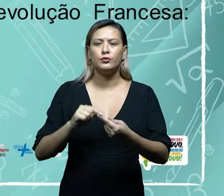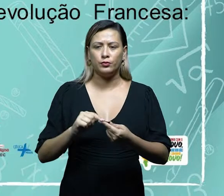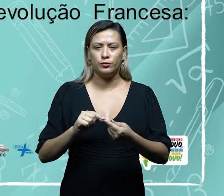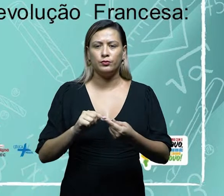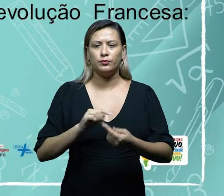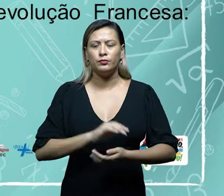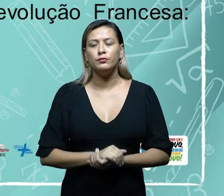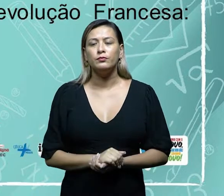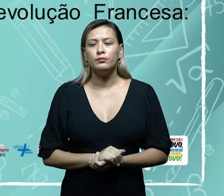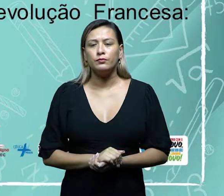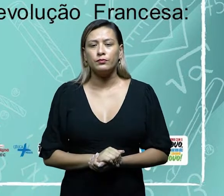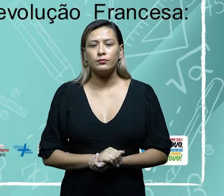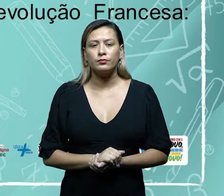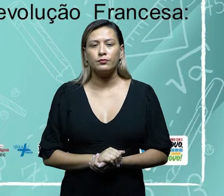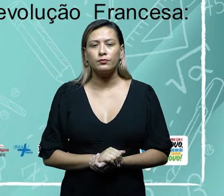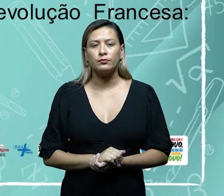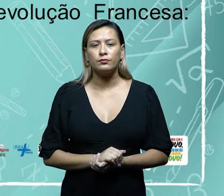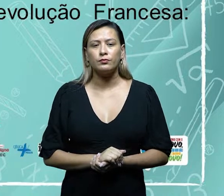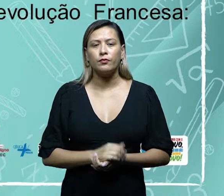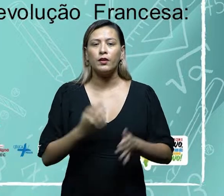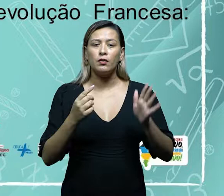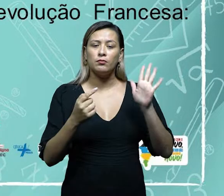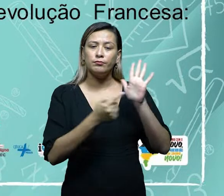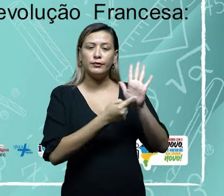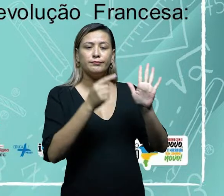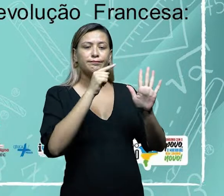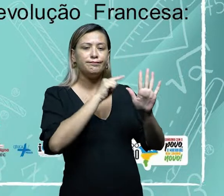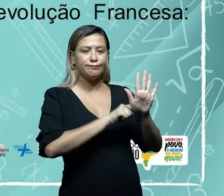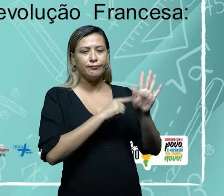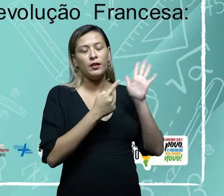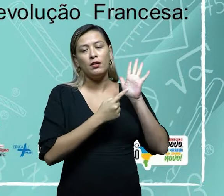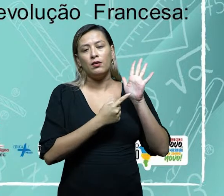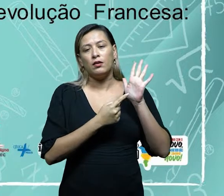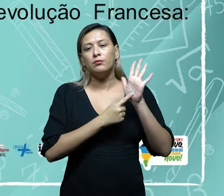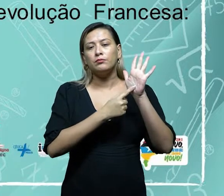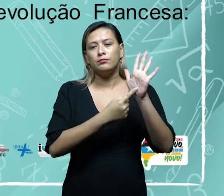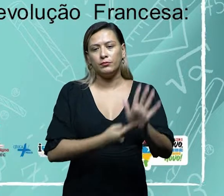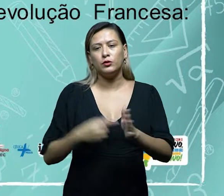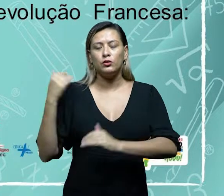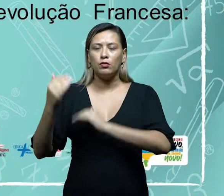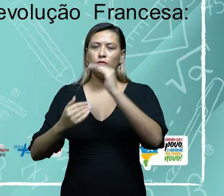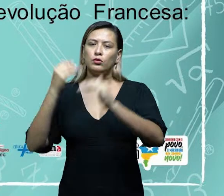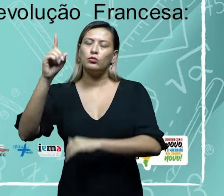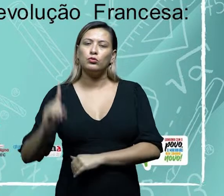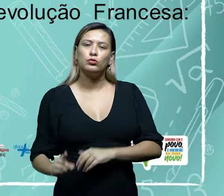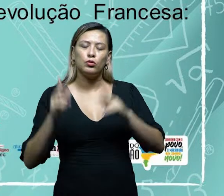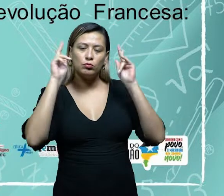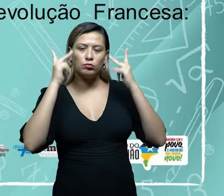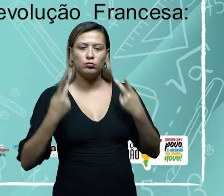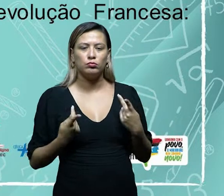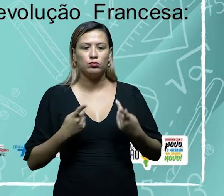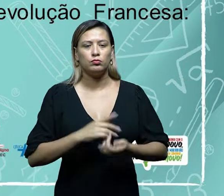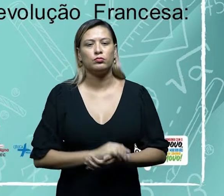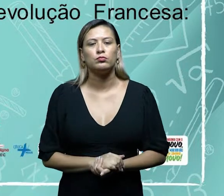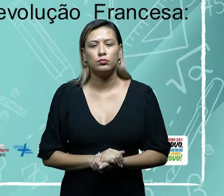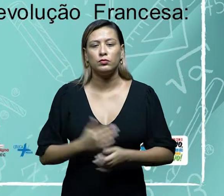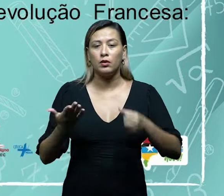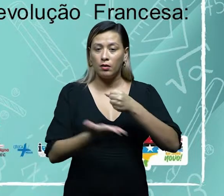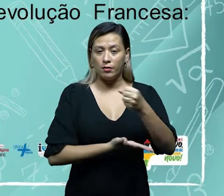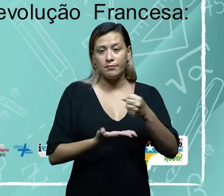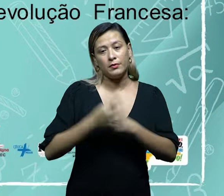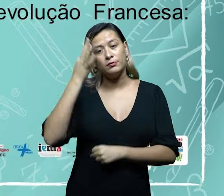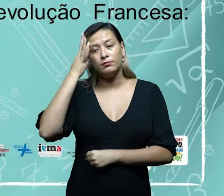né, mostrar a evolução dos direitos humanos, né, dos direitos do homem, também chamados. A base da